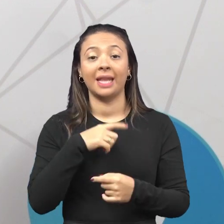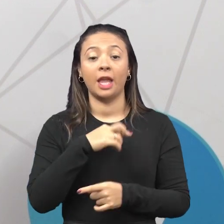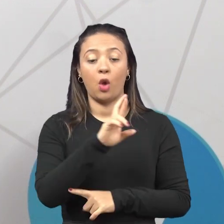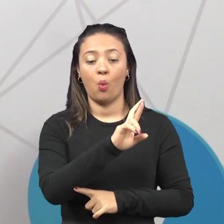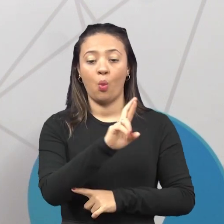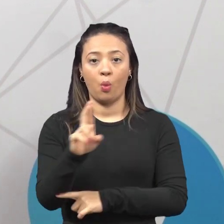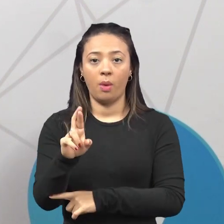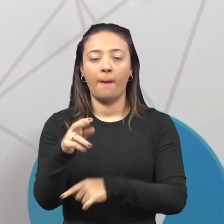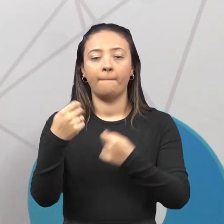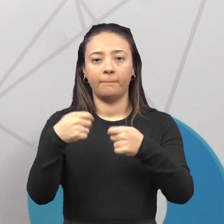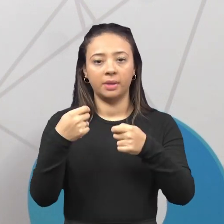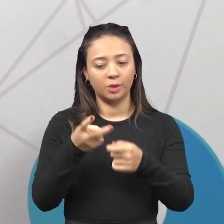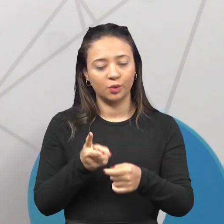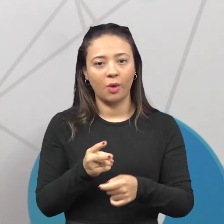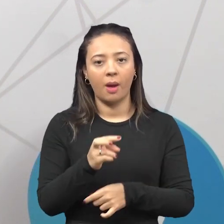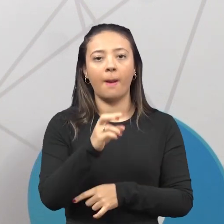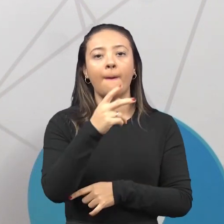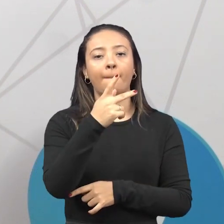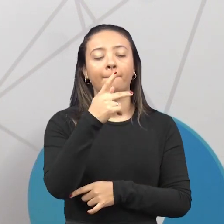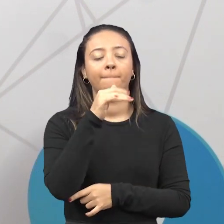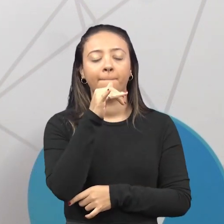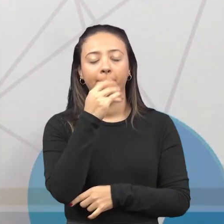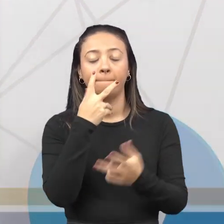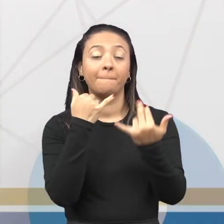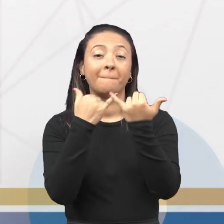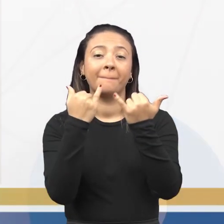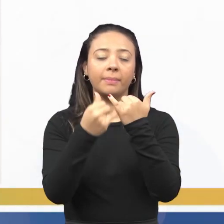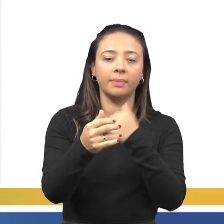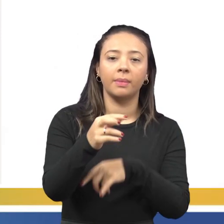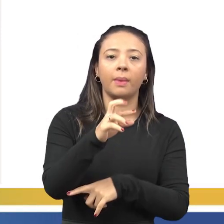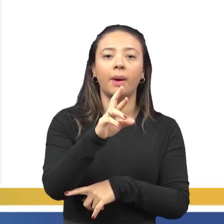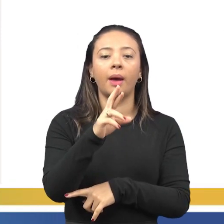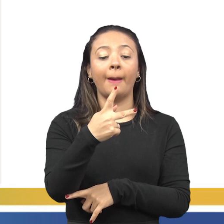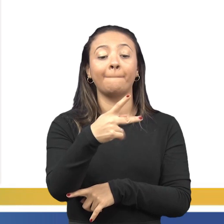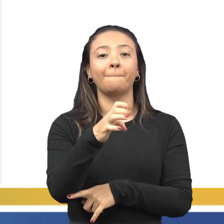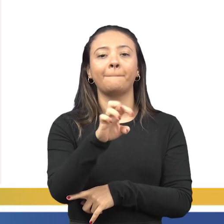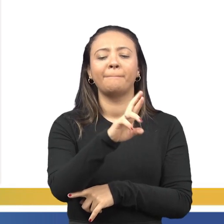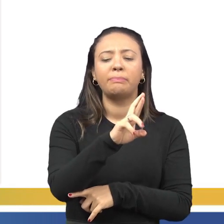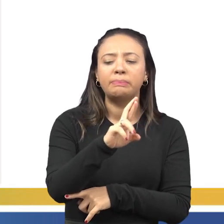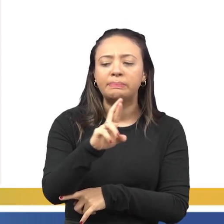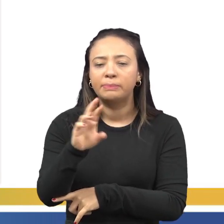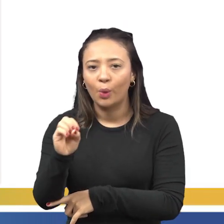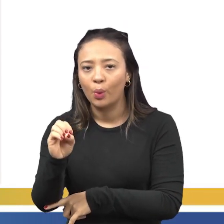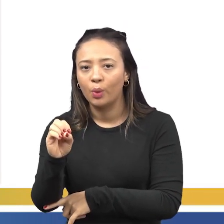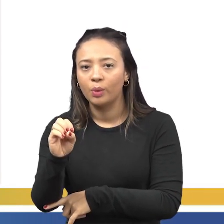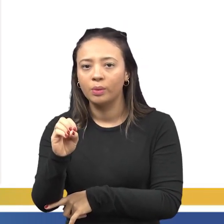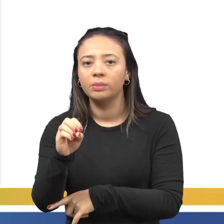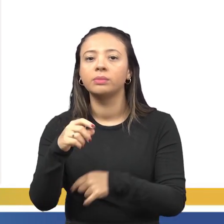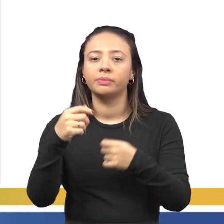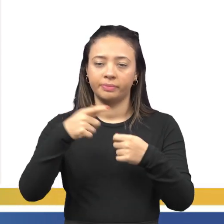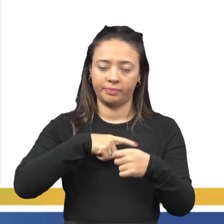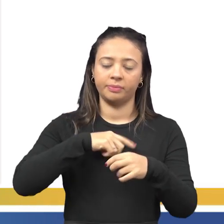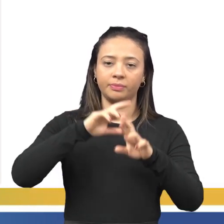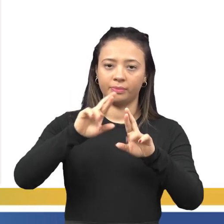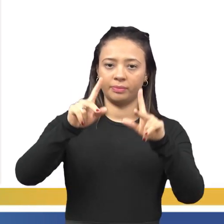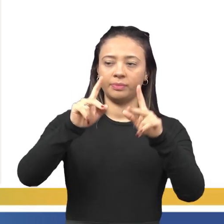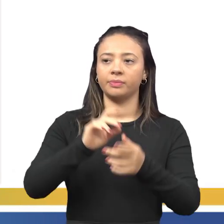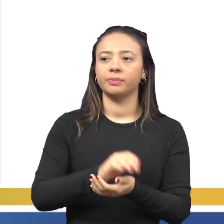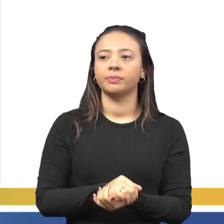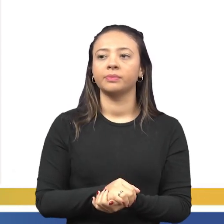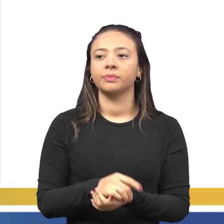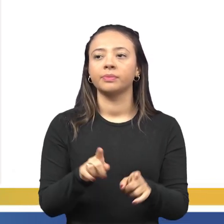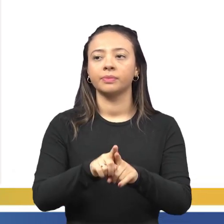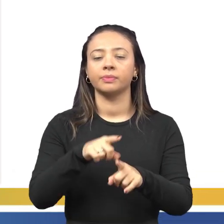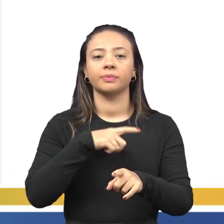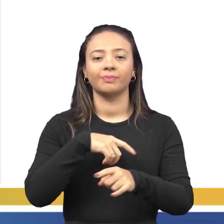certo? Pero, com um R, e perro, com 2R. Eu tenho S, que sempre se pronuncia com som de